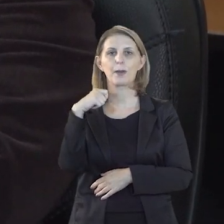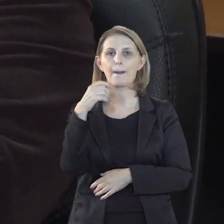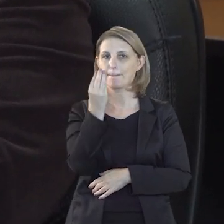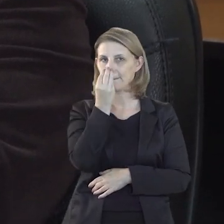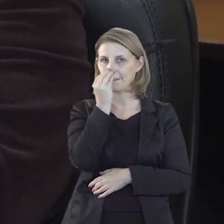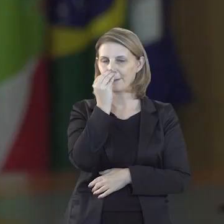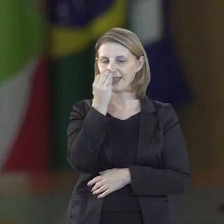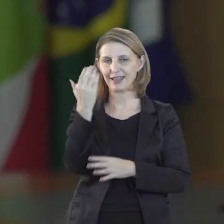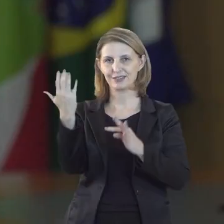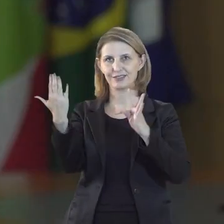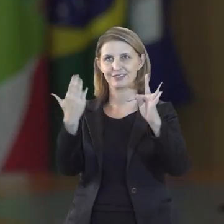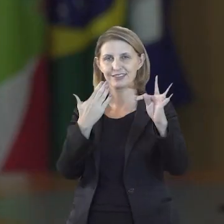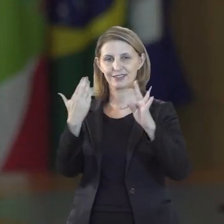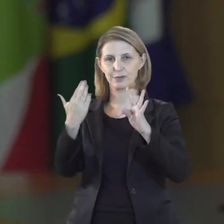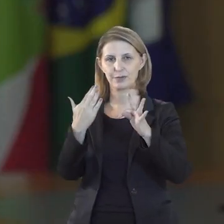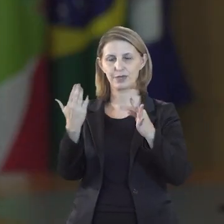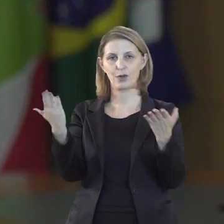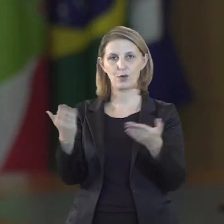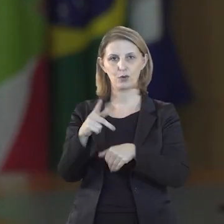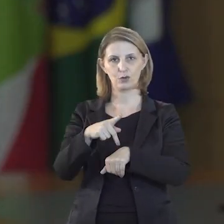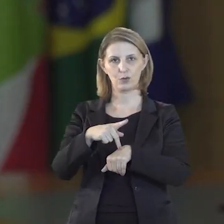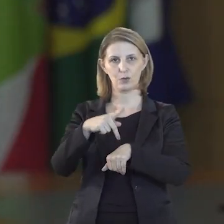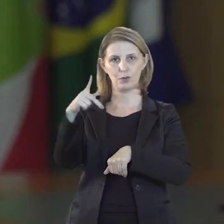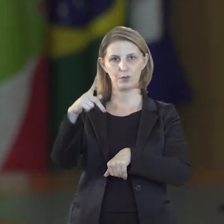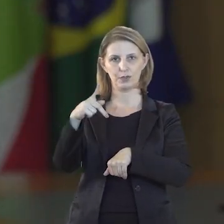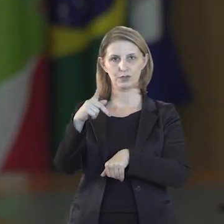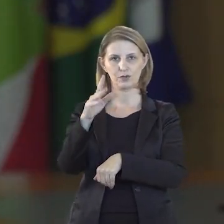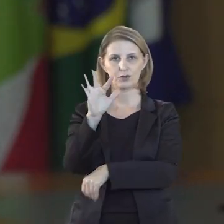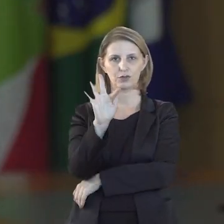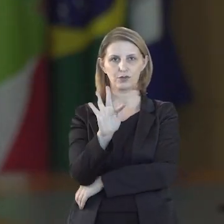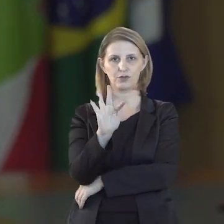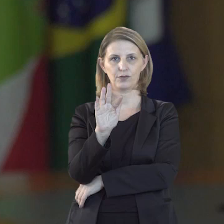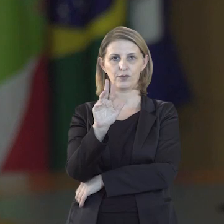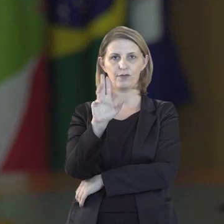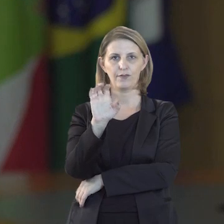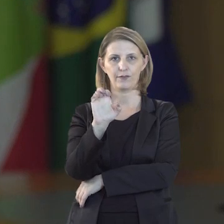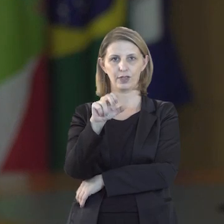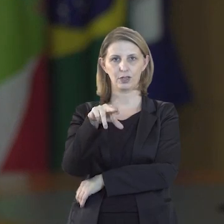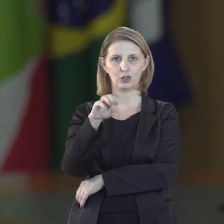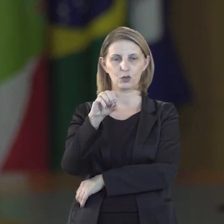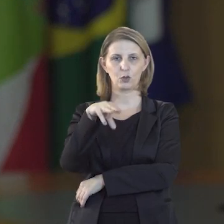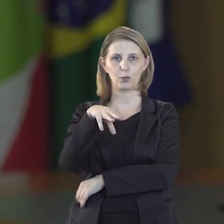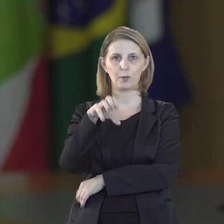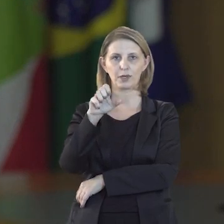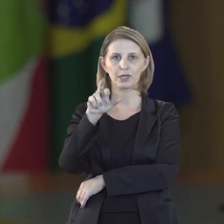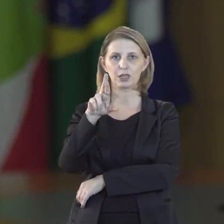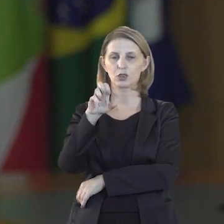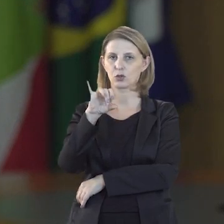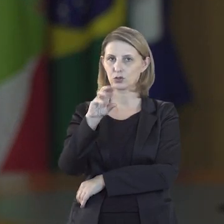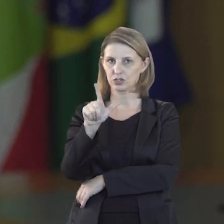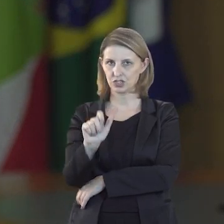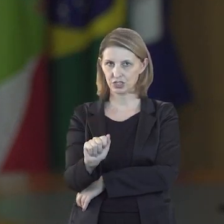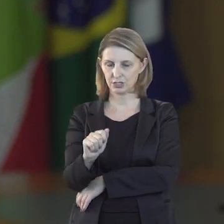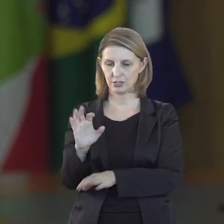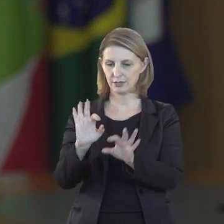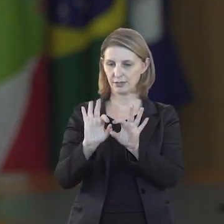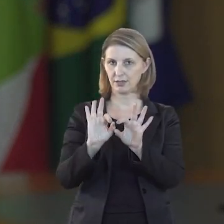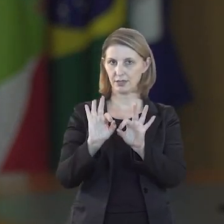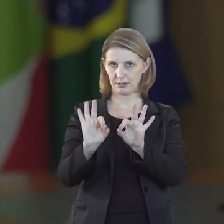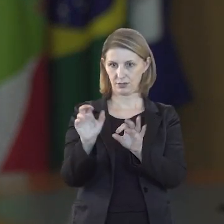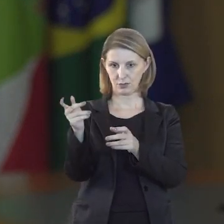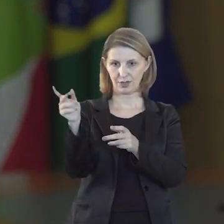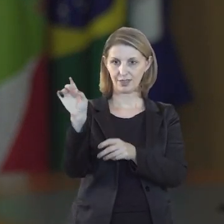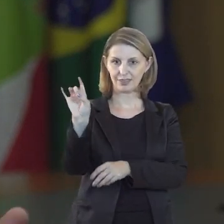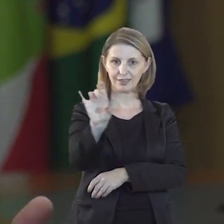Palhaço Terapia. Atualmente é pós-graduando em fenomenologia. Como os nossos convidados estão a uma